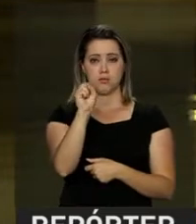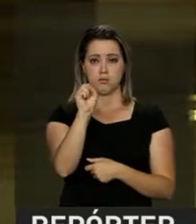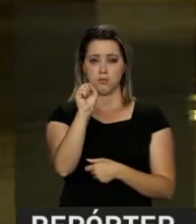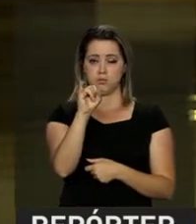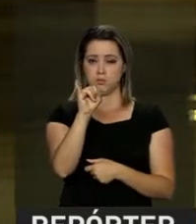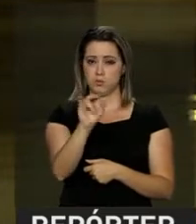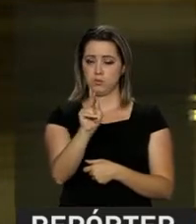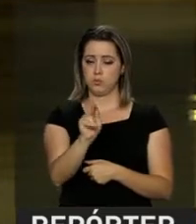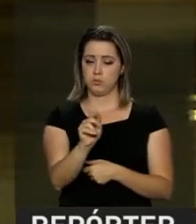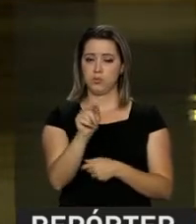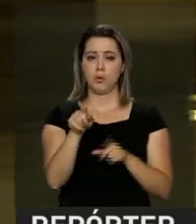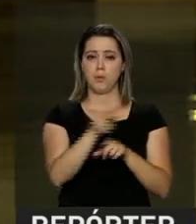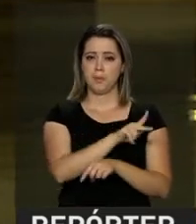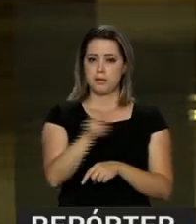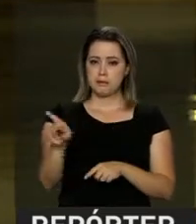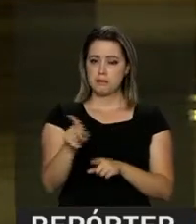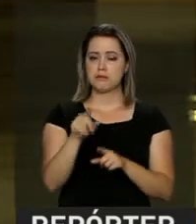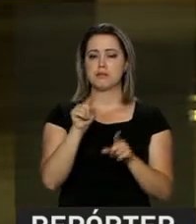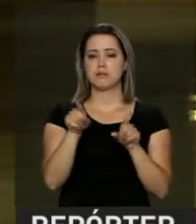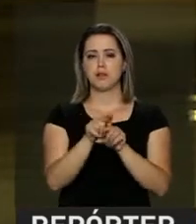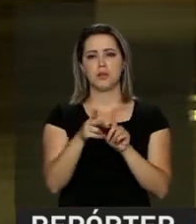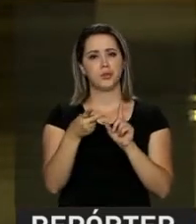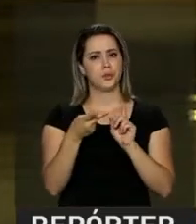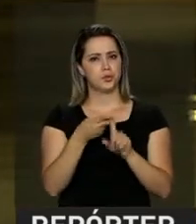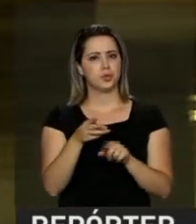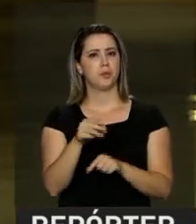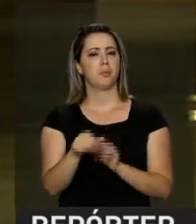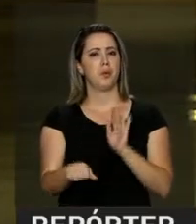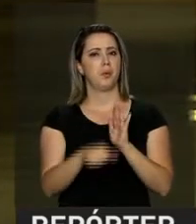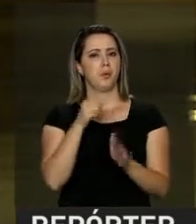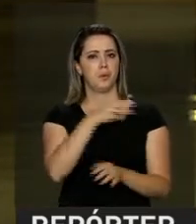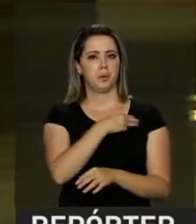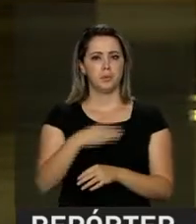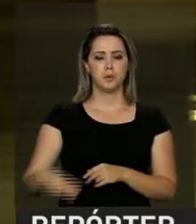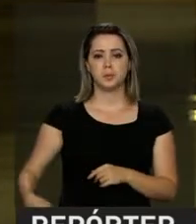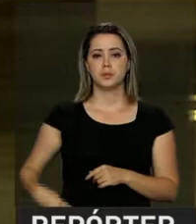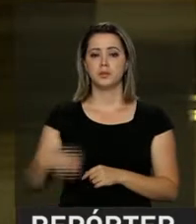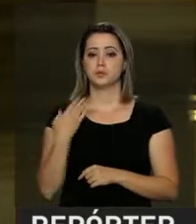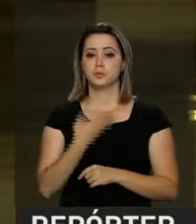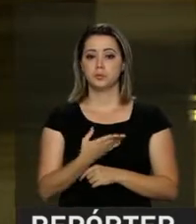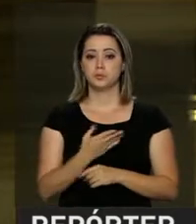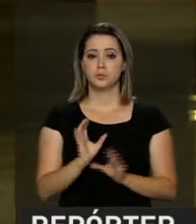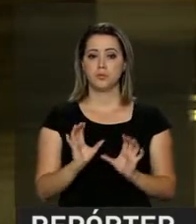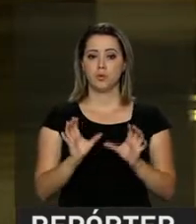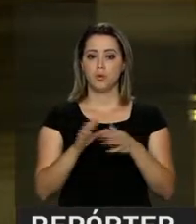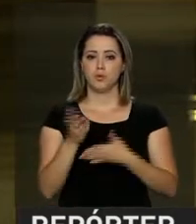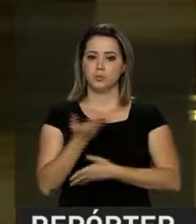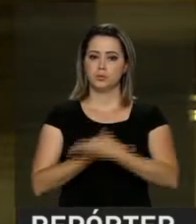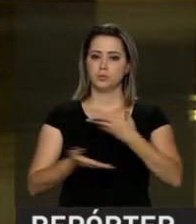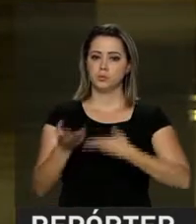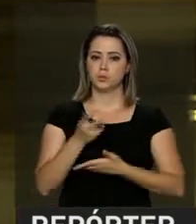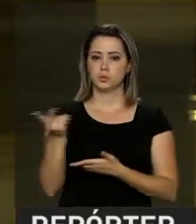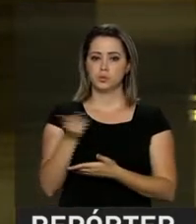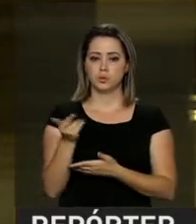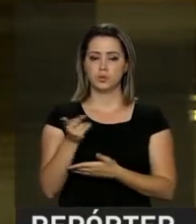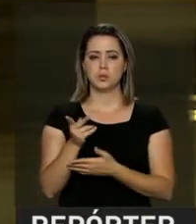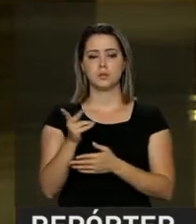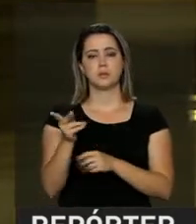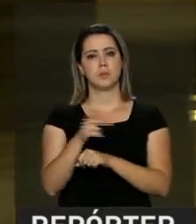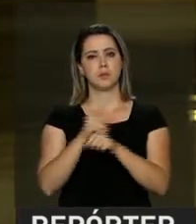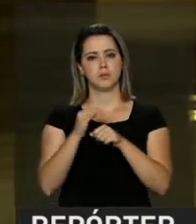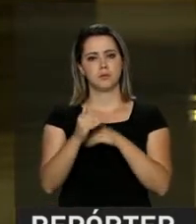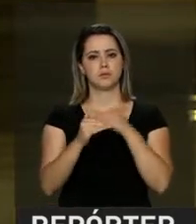também do legislativo como primeiro ministro demitri medvedev o comércio entre brasil e rússia cresceu mais de 40%